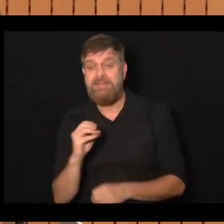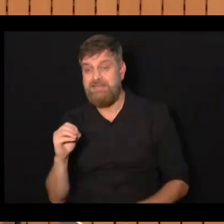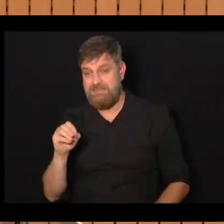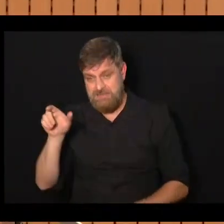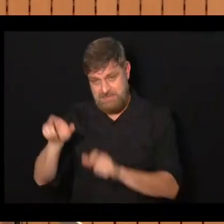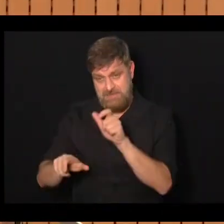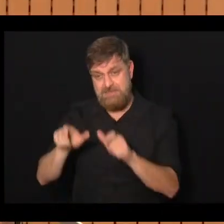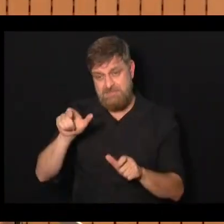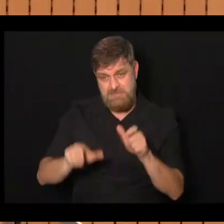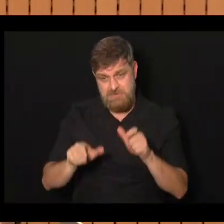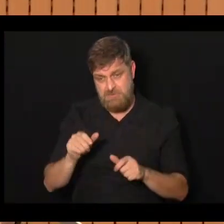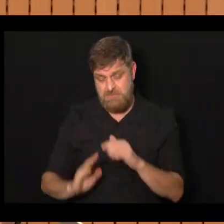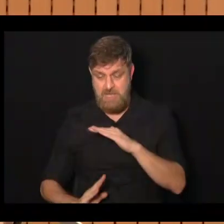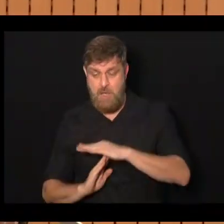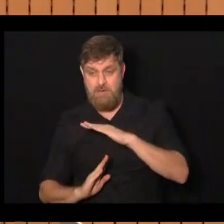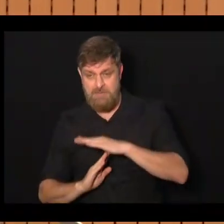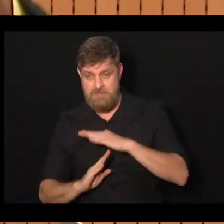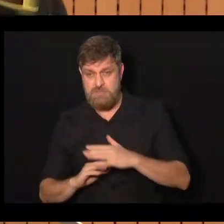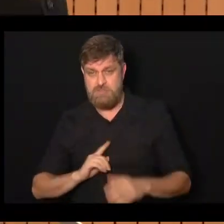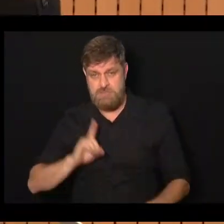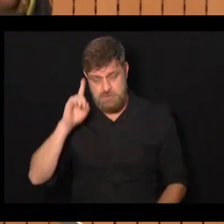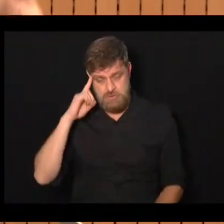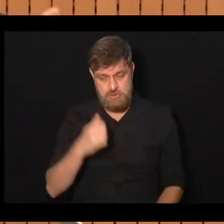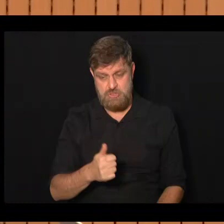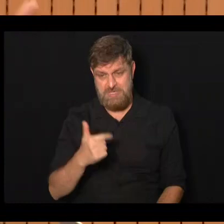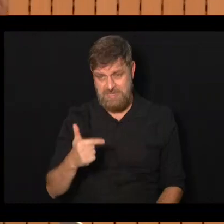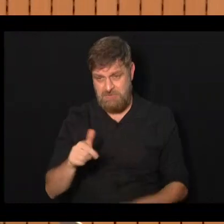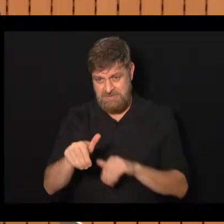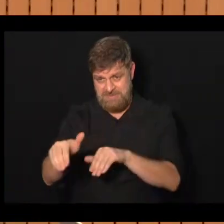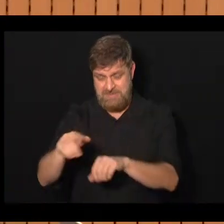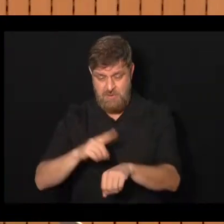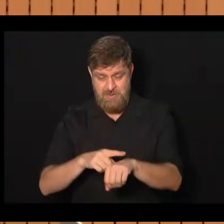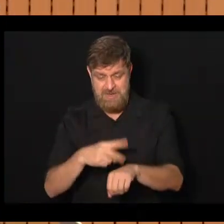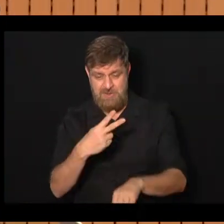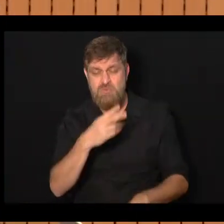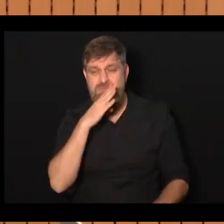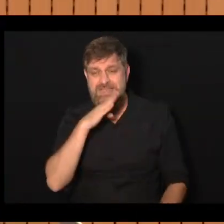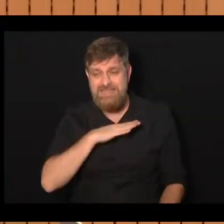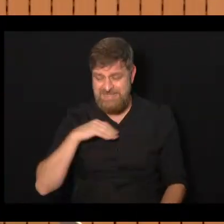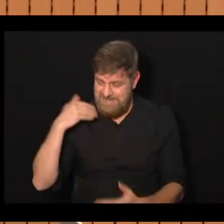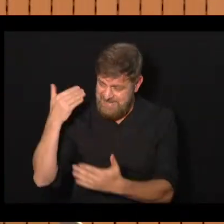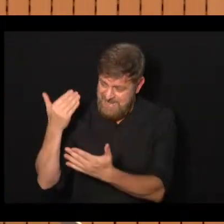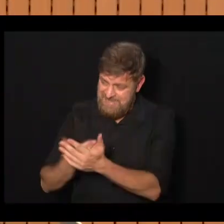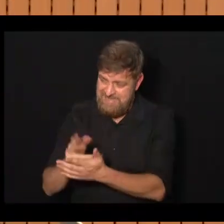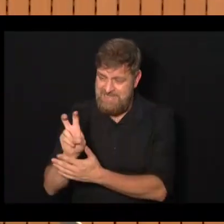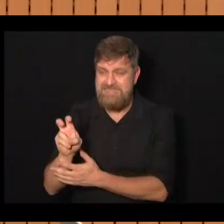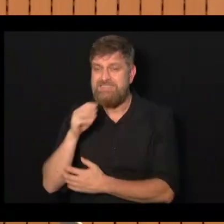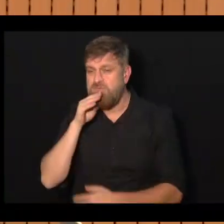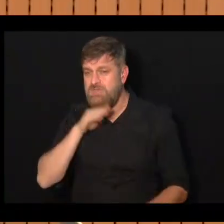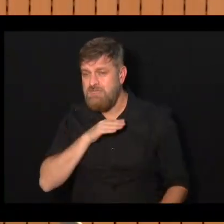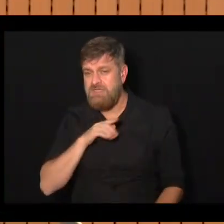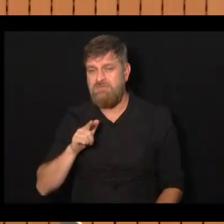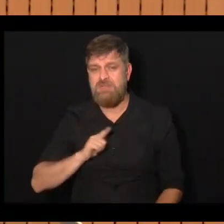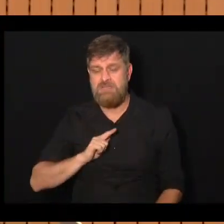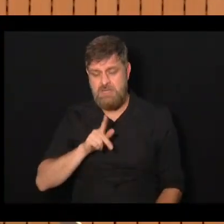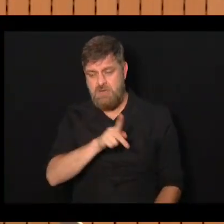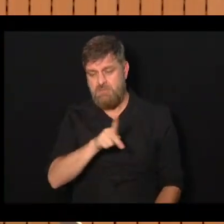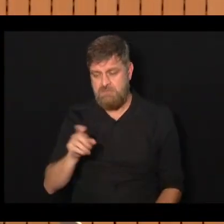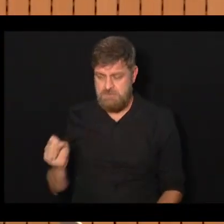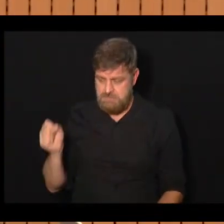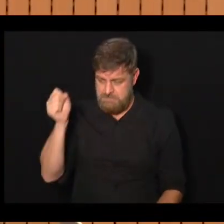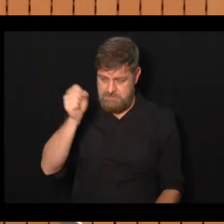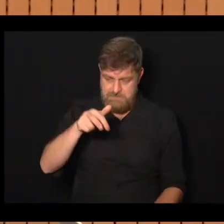de vagas. 12 de setembro, das 14 às 17 horas, o professor estará aqui